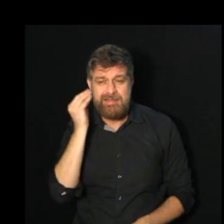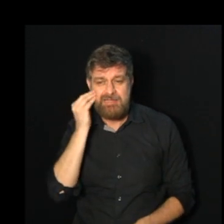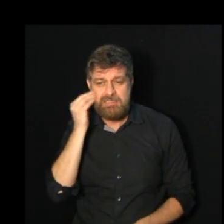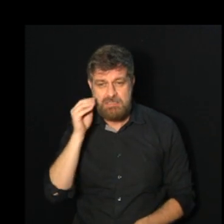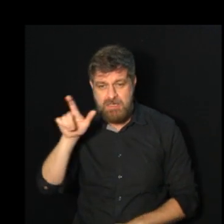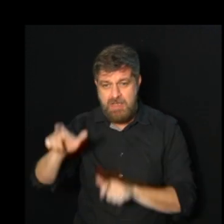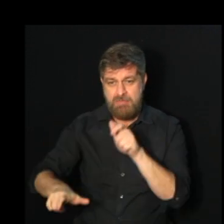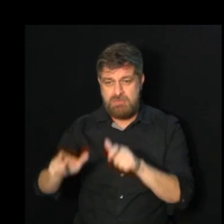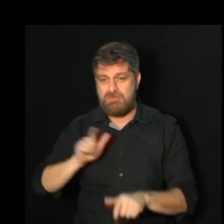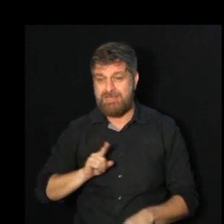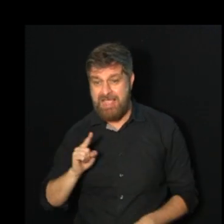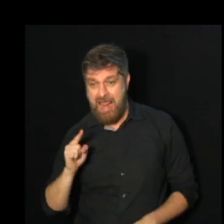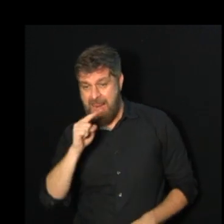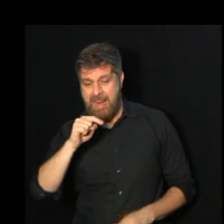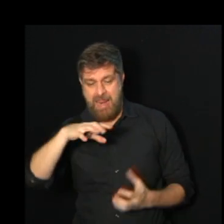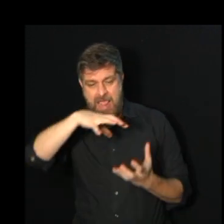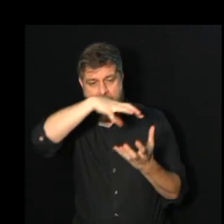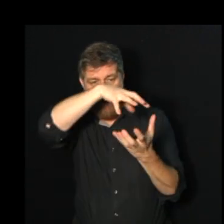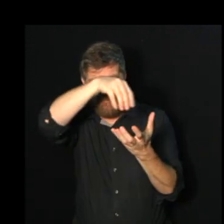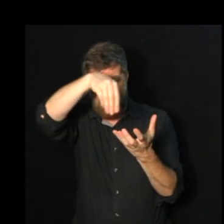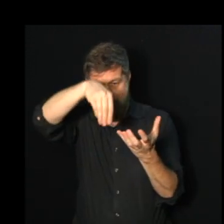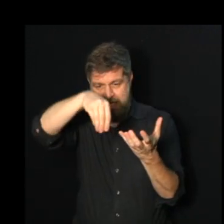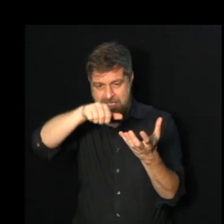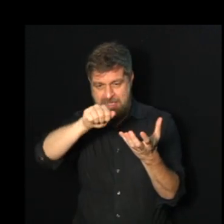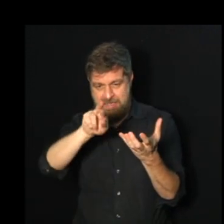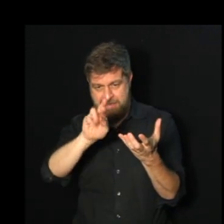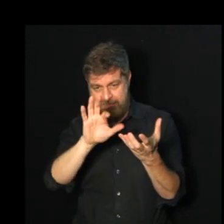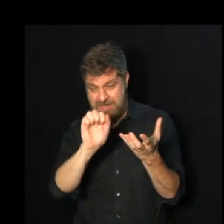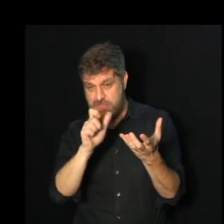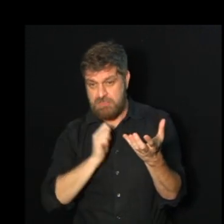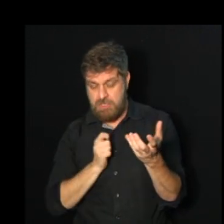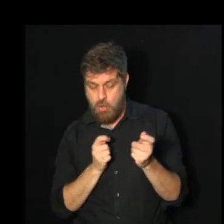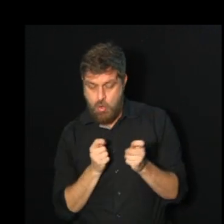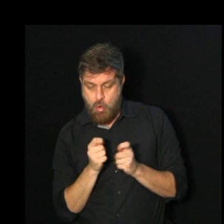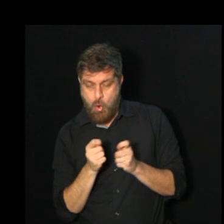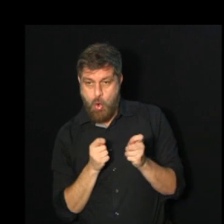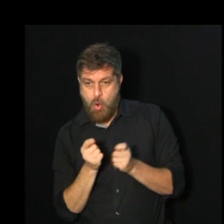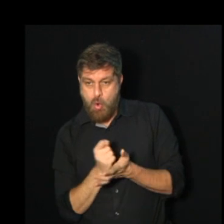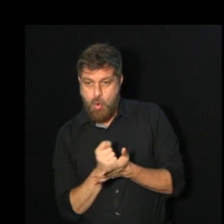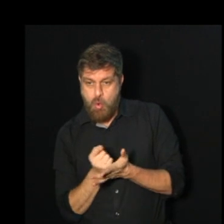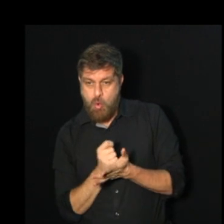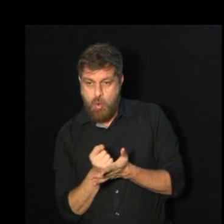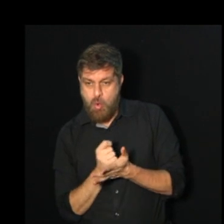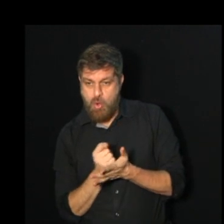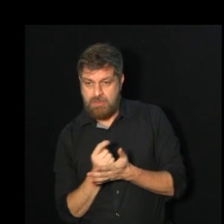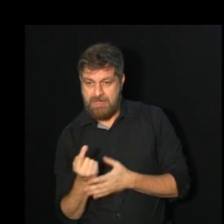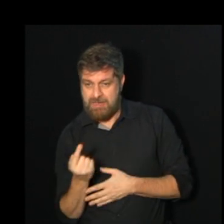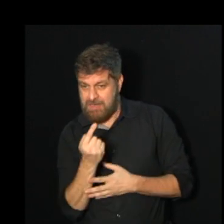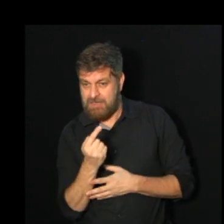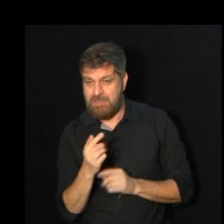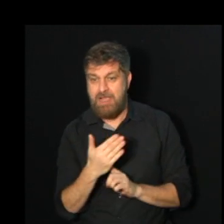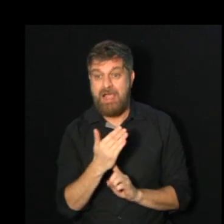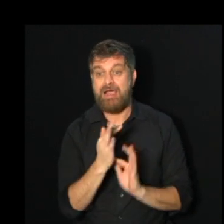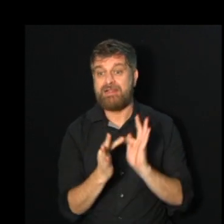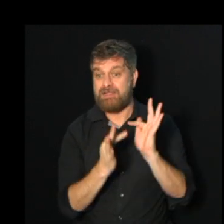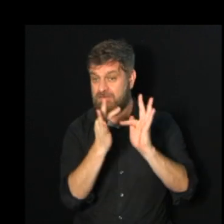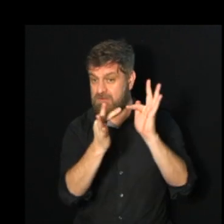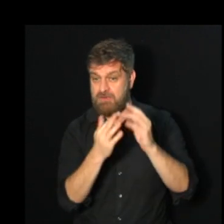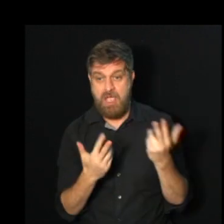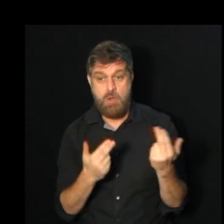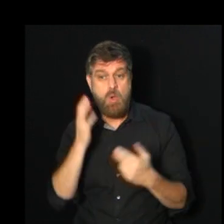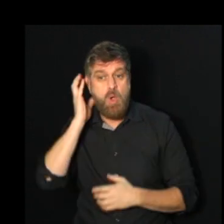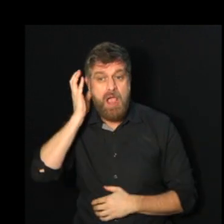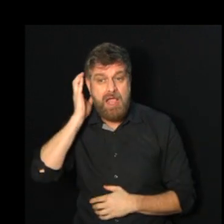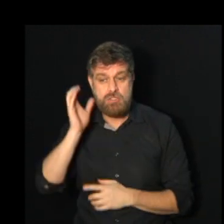um robô em Marte através de UHF, né? Através de APRS, a tecnologia de radioamadorismo,